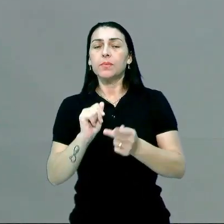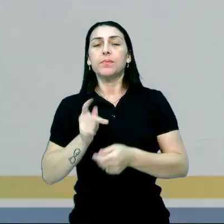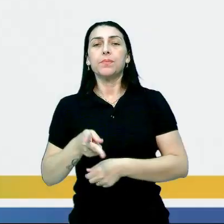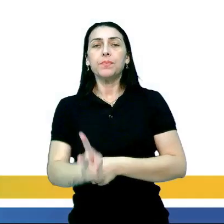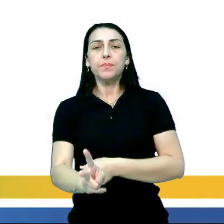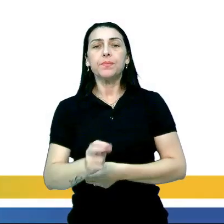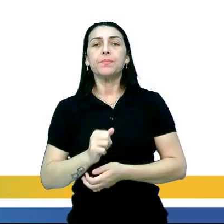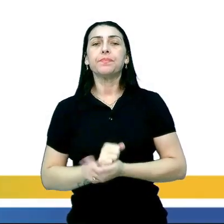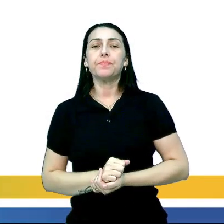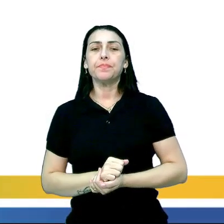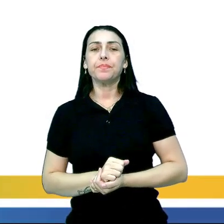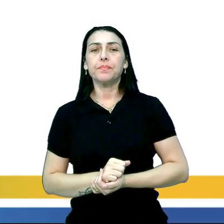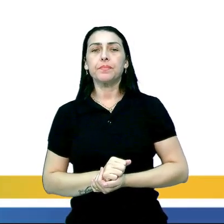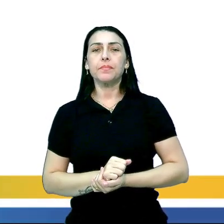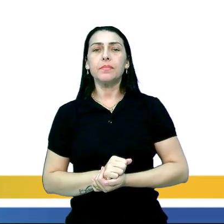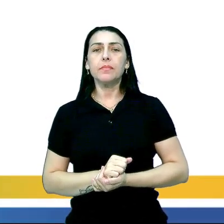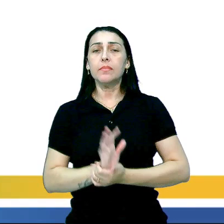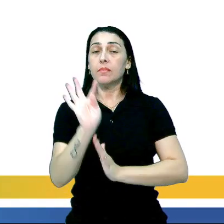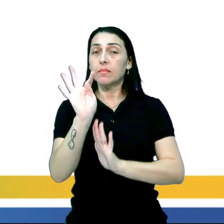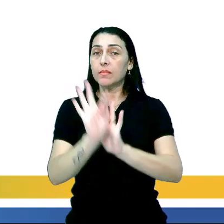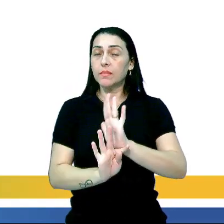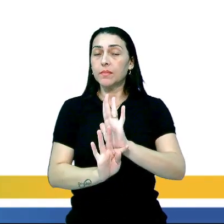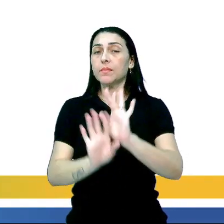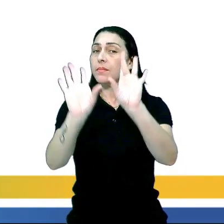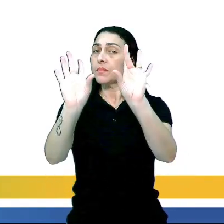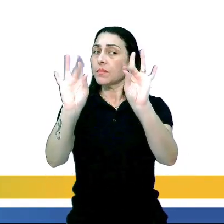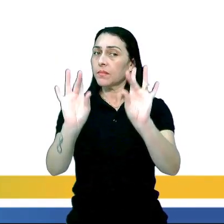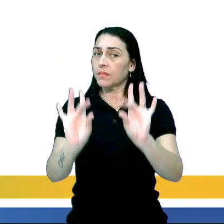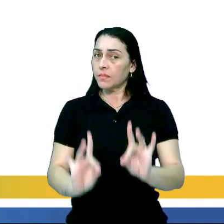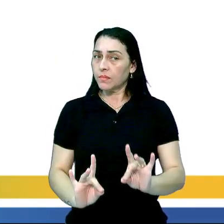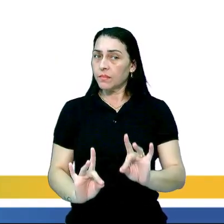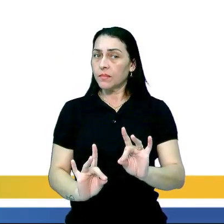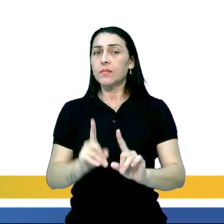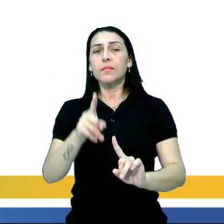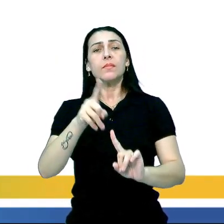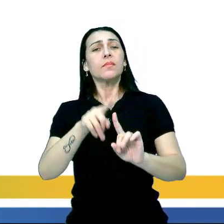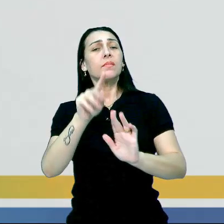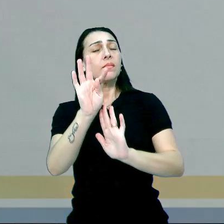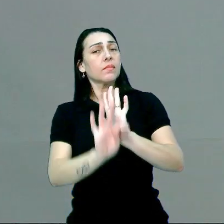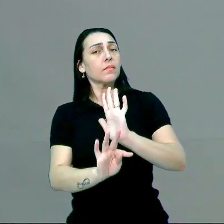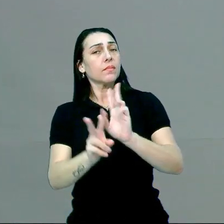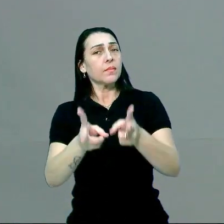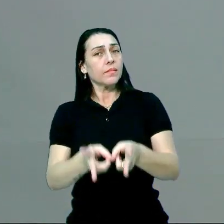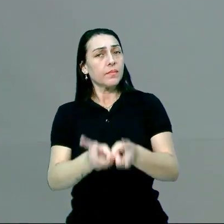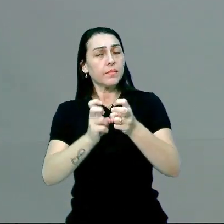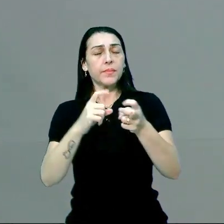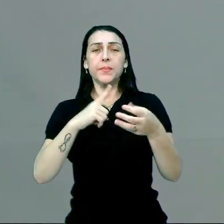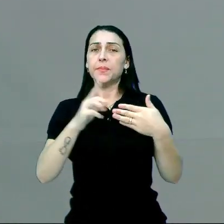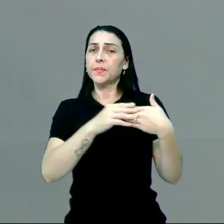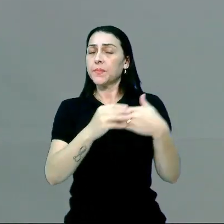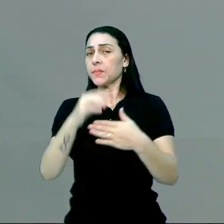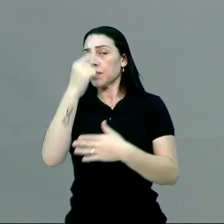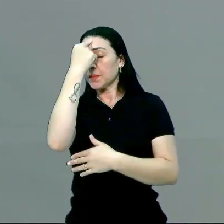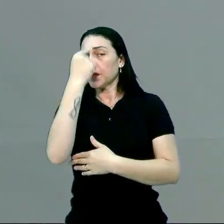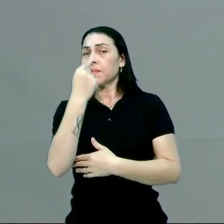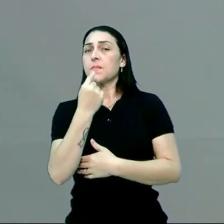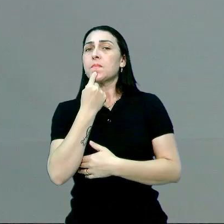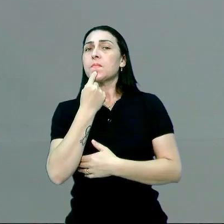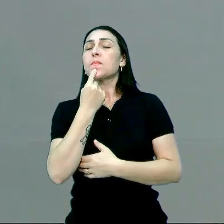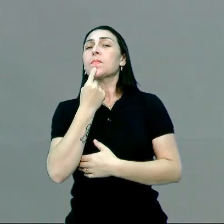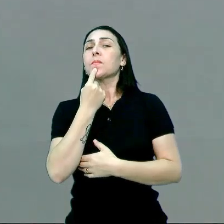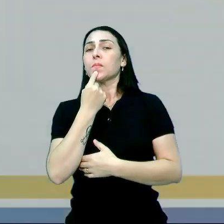Vamos continuar. Textos descritivos. Observe aí que eu trouxe uma imagem